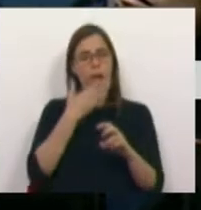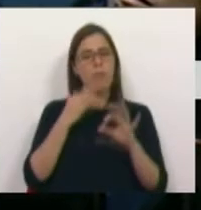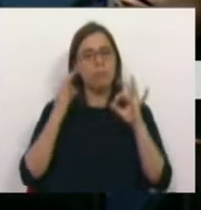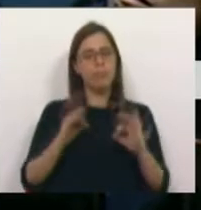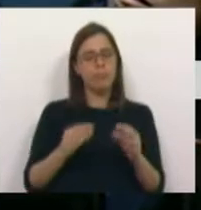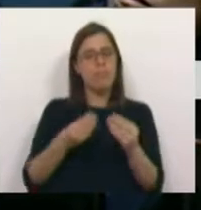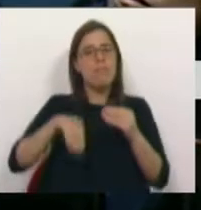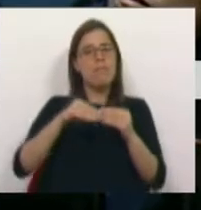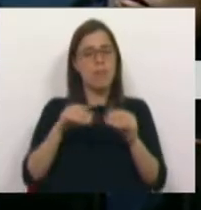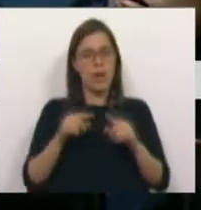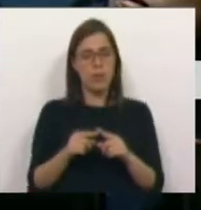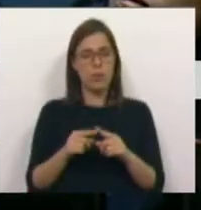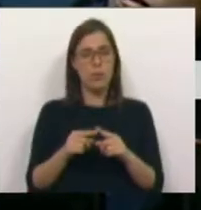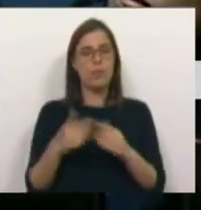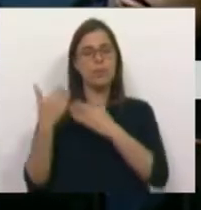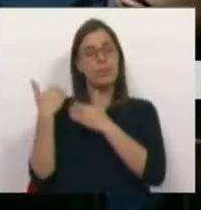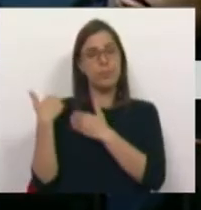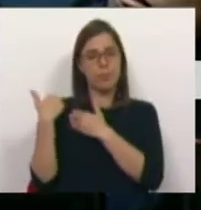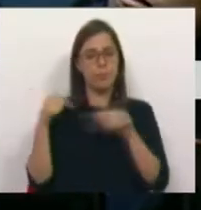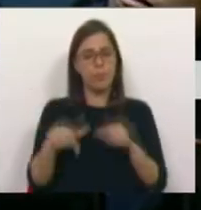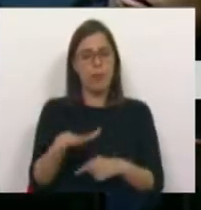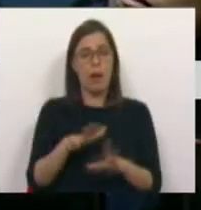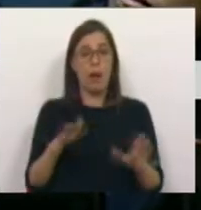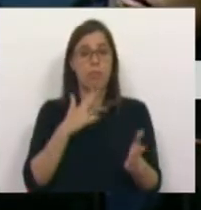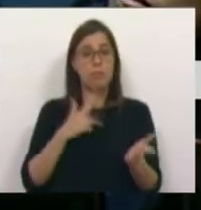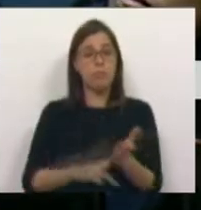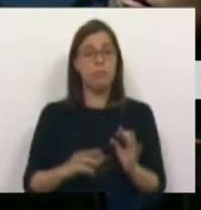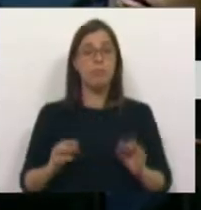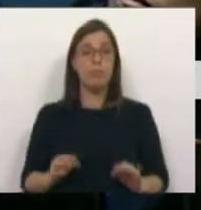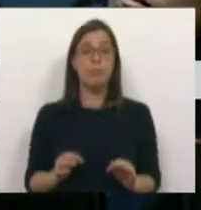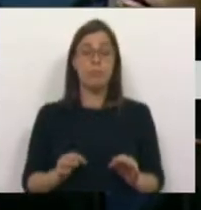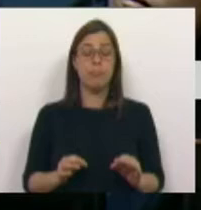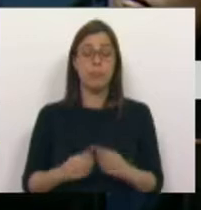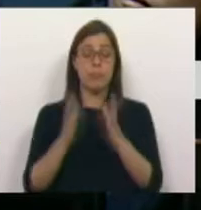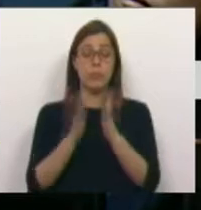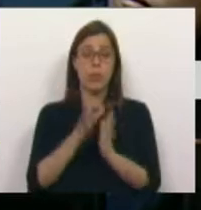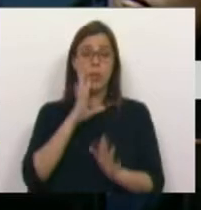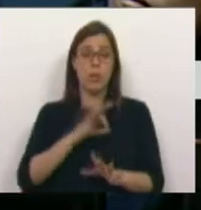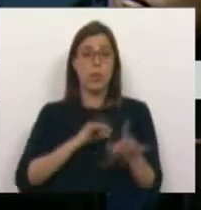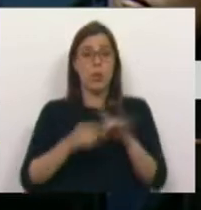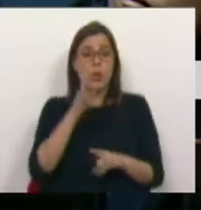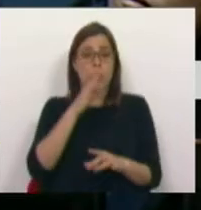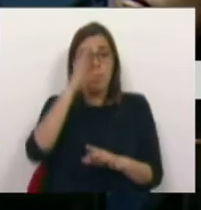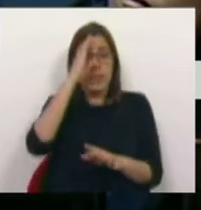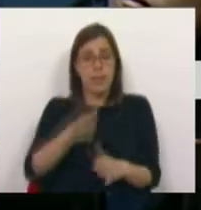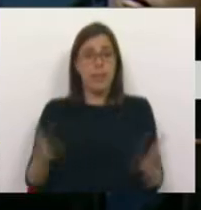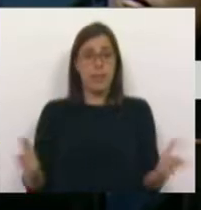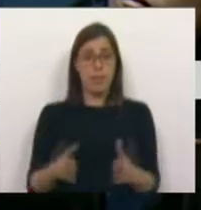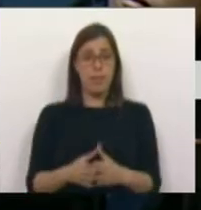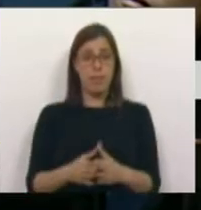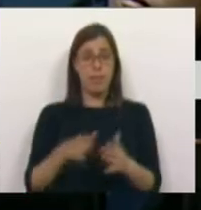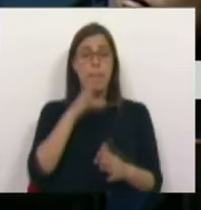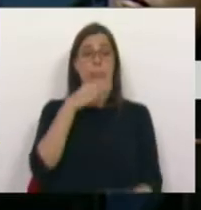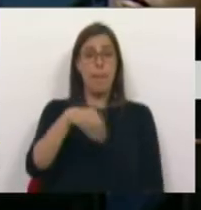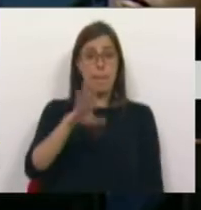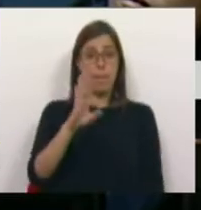eficácia acrescida as responsabilidades neste domínio. Ora, a verdade é que, como todas as senhoras deputadas e os senhores deputados saberão, a